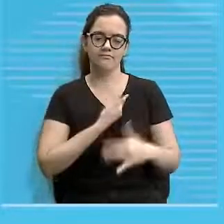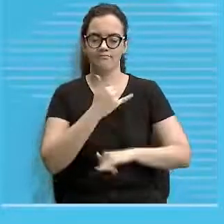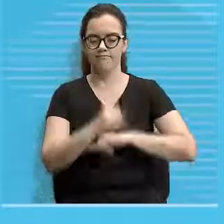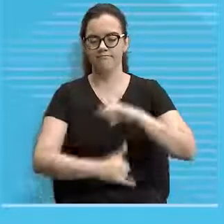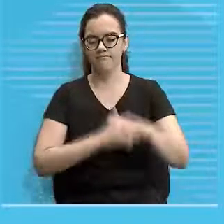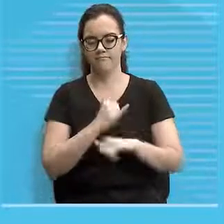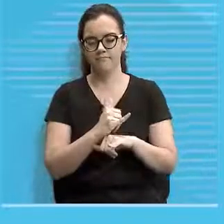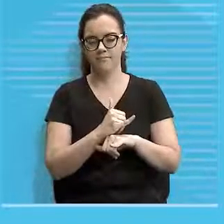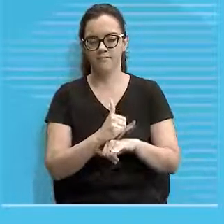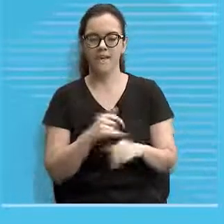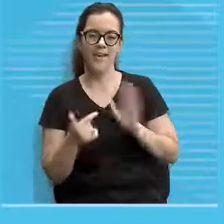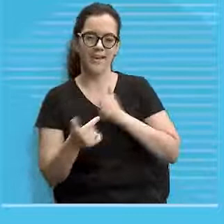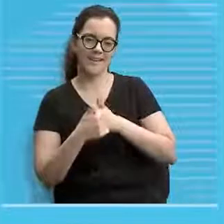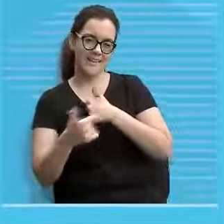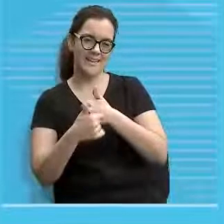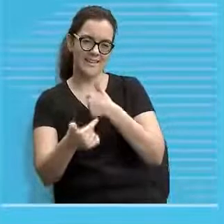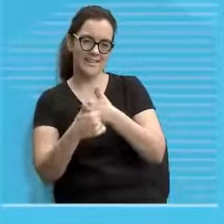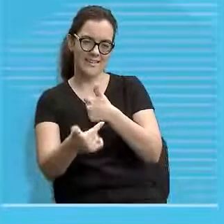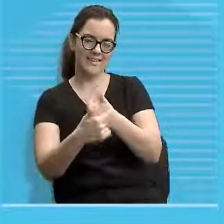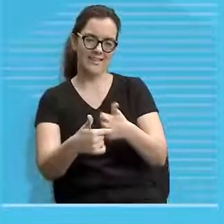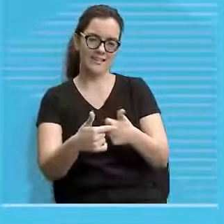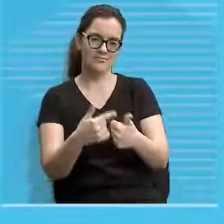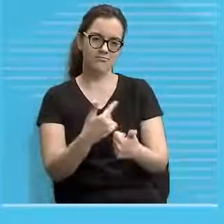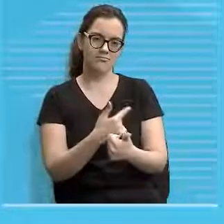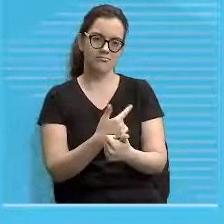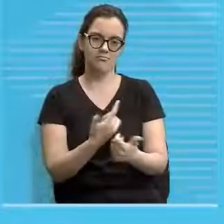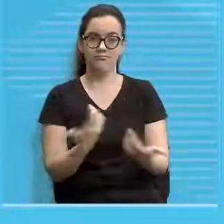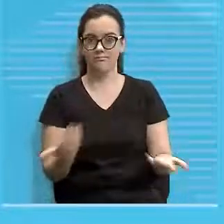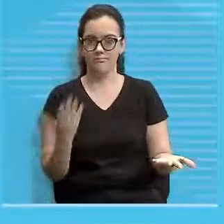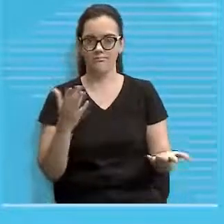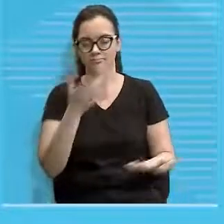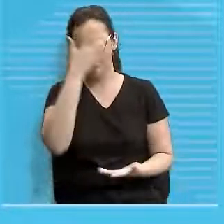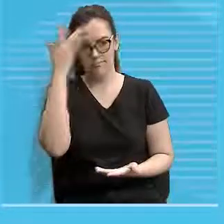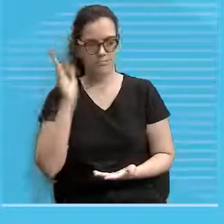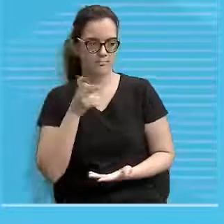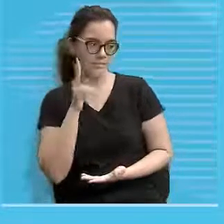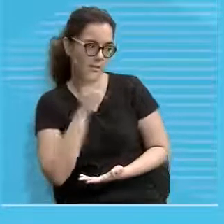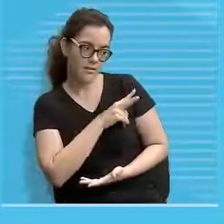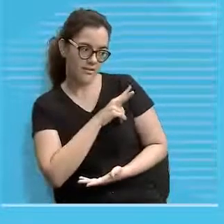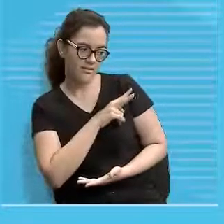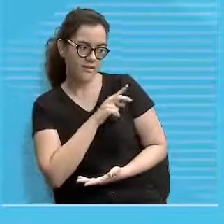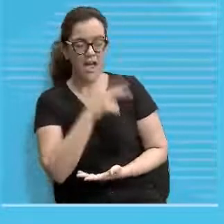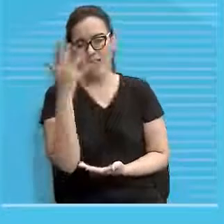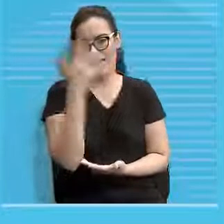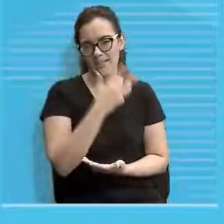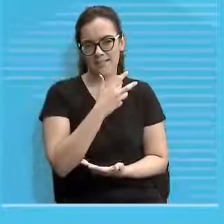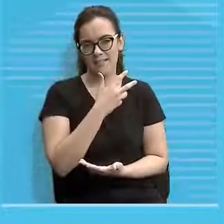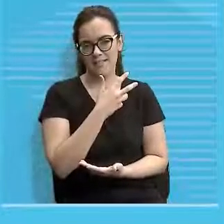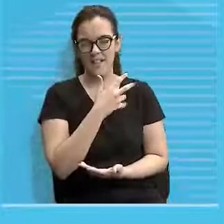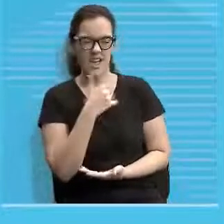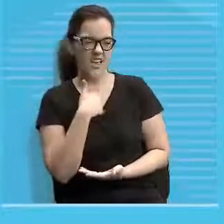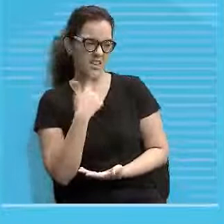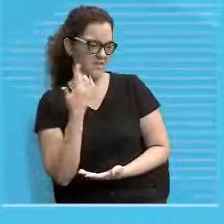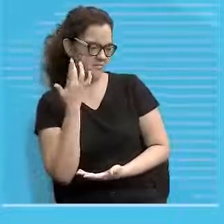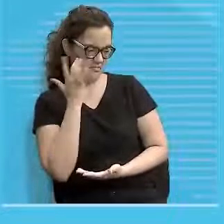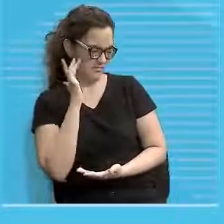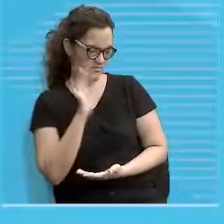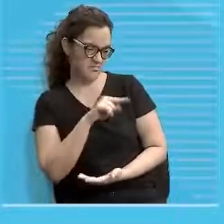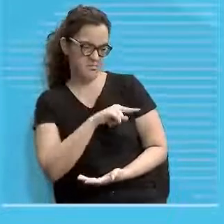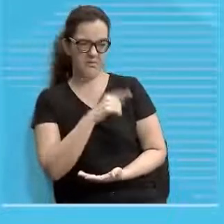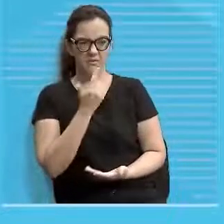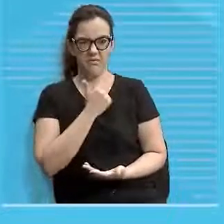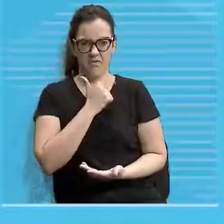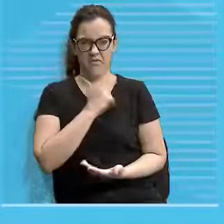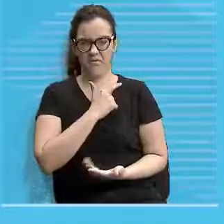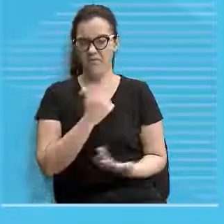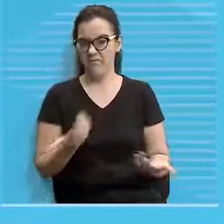né? Então, que a gente possa pensar na autoestima com as características que a gente gosta da gente, né? O que